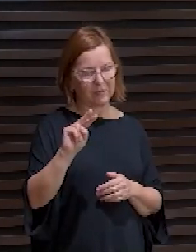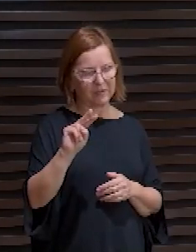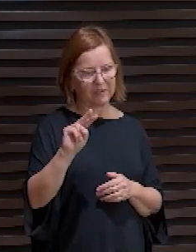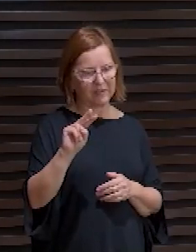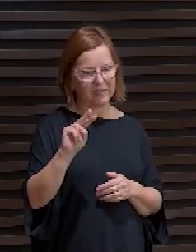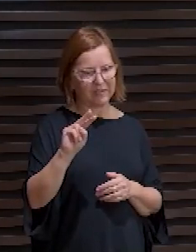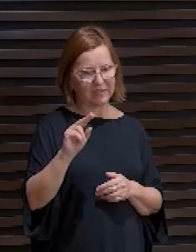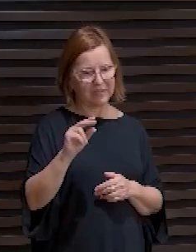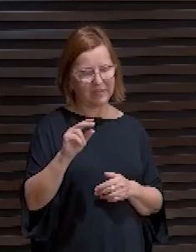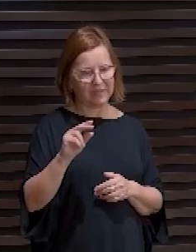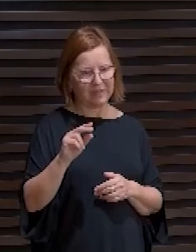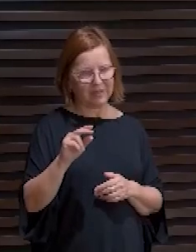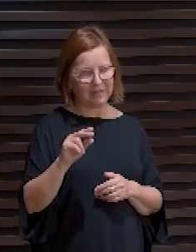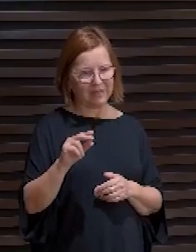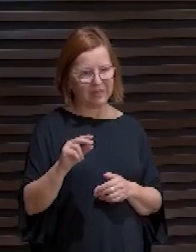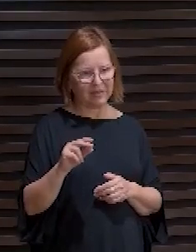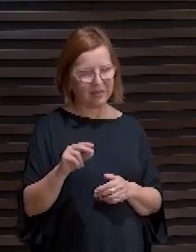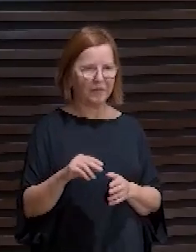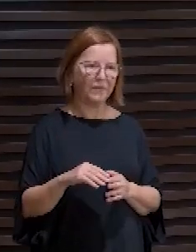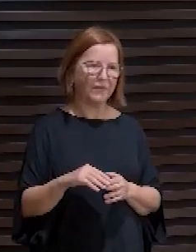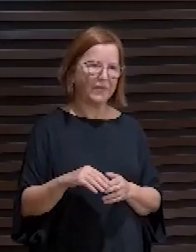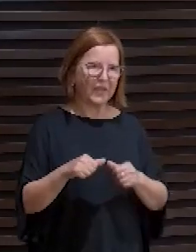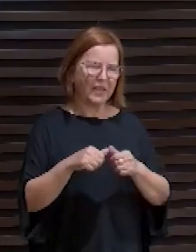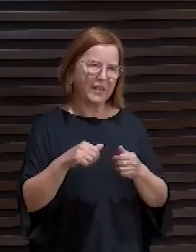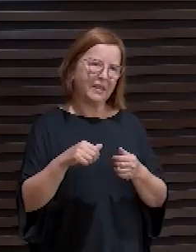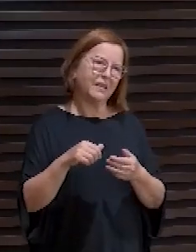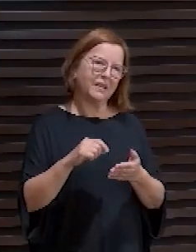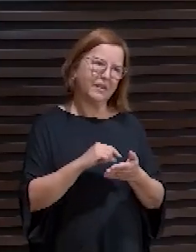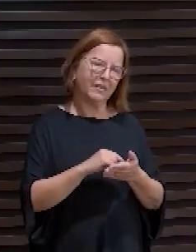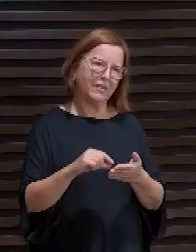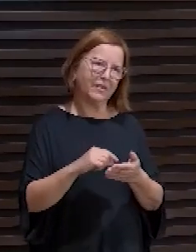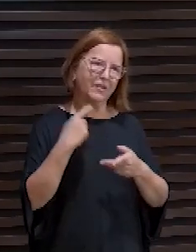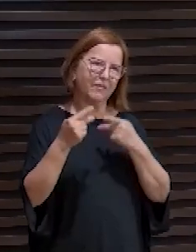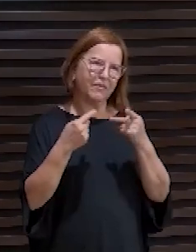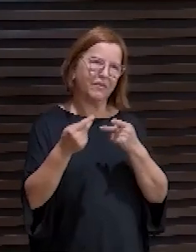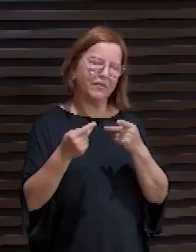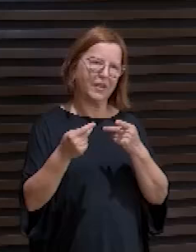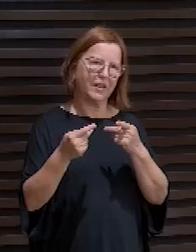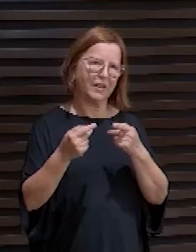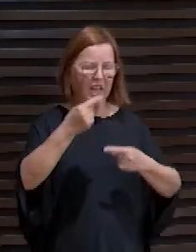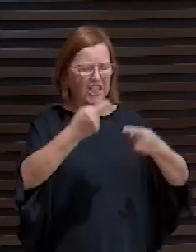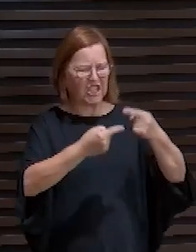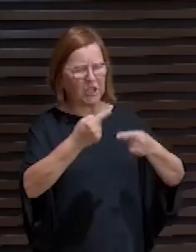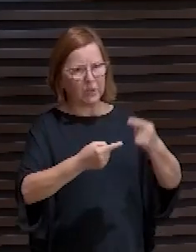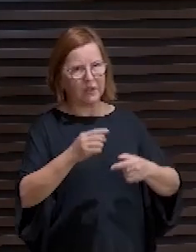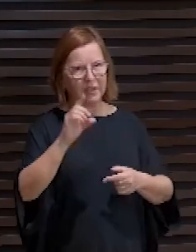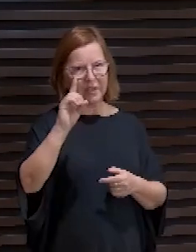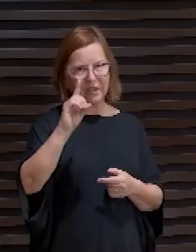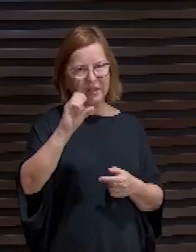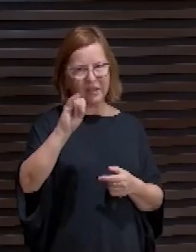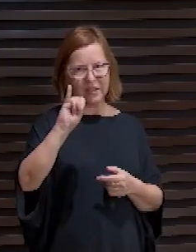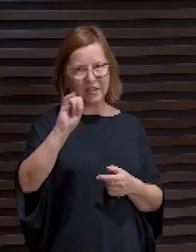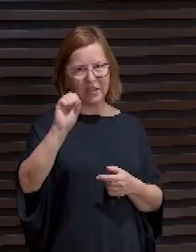nesta citação de Evódia e Sintique, nós temos aqui um termo que é discórdia. Sabe o que significa